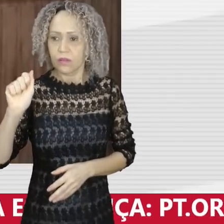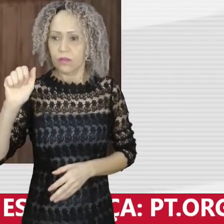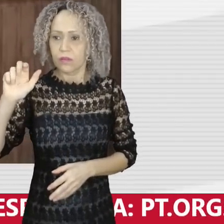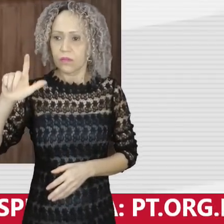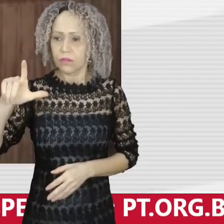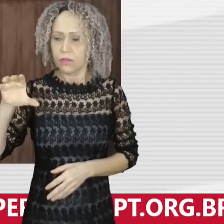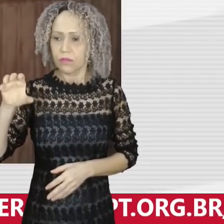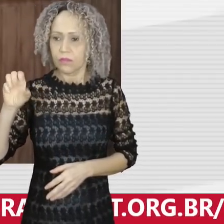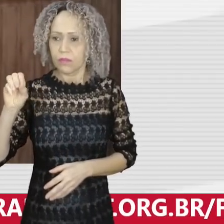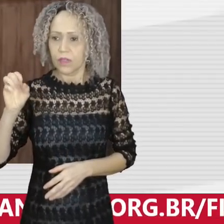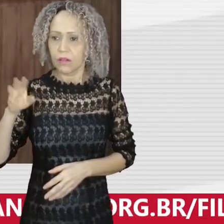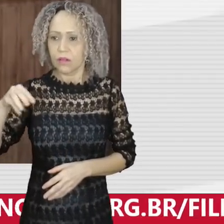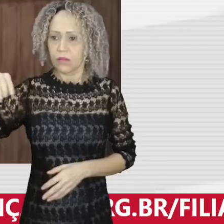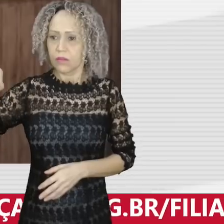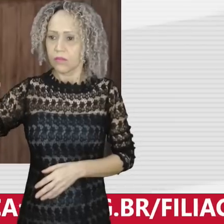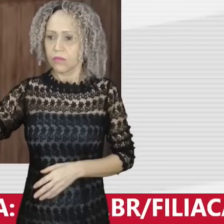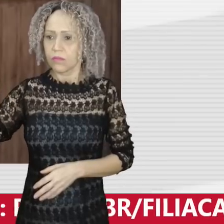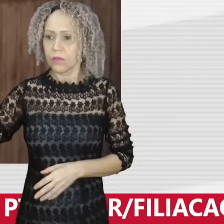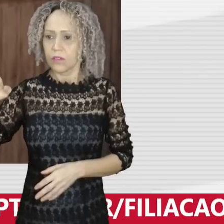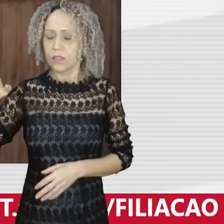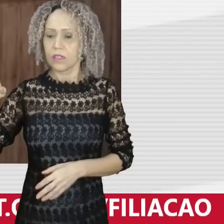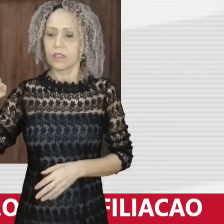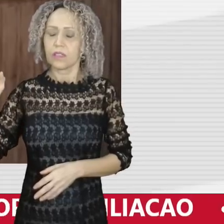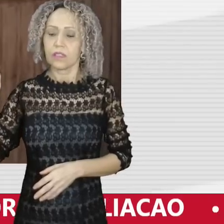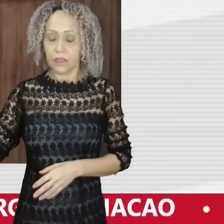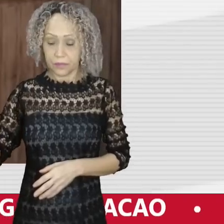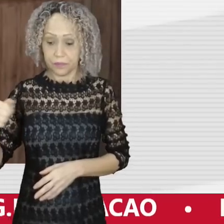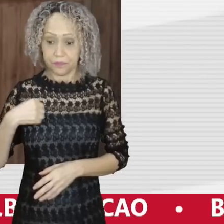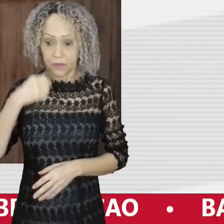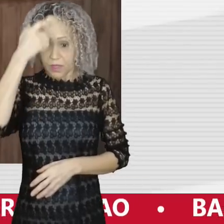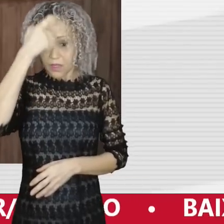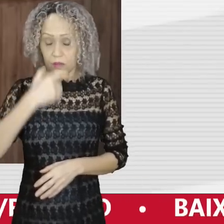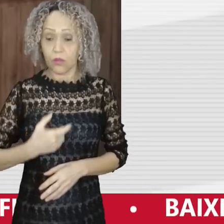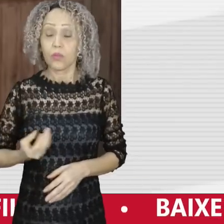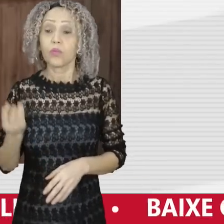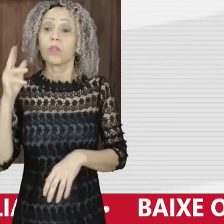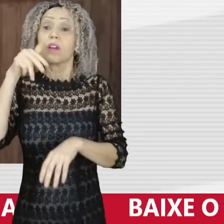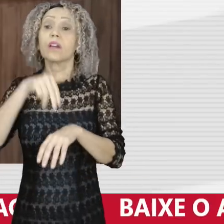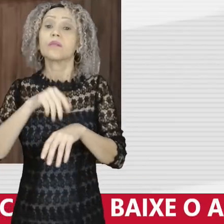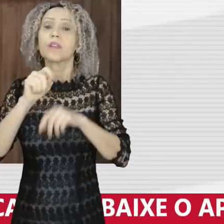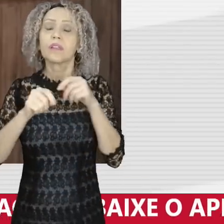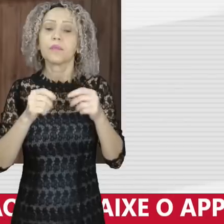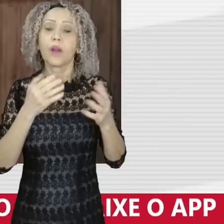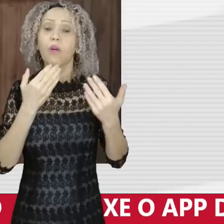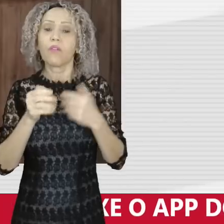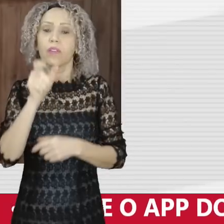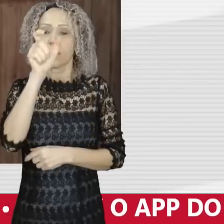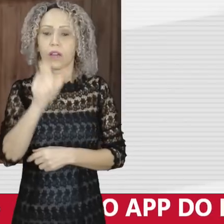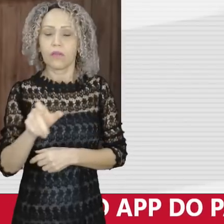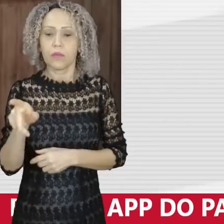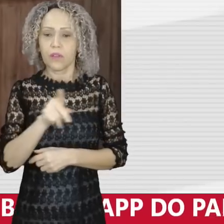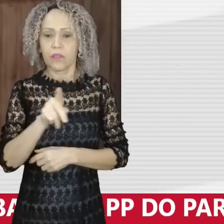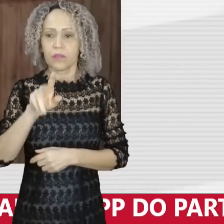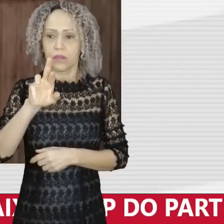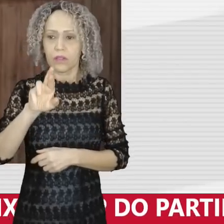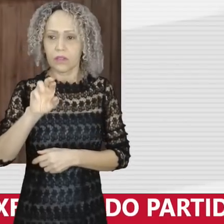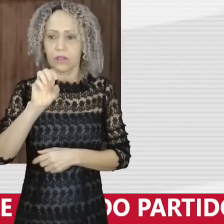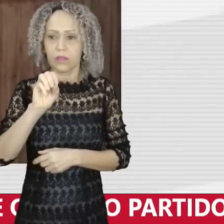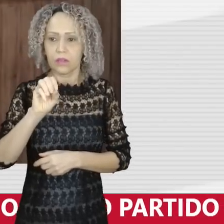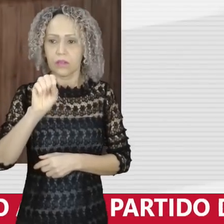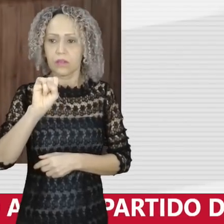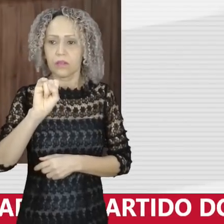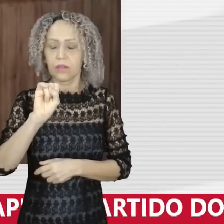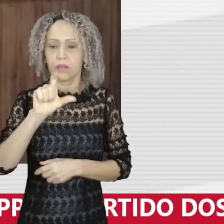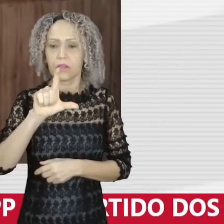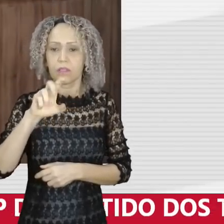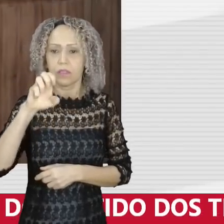estamos aqui para conversar com a professora Rosilene Correia, liderança do Partido dos Trabalhadores de Brasília,